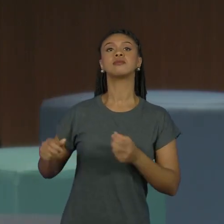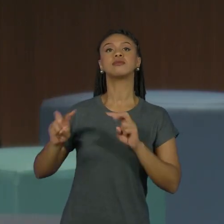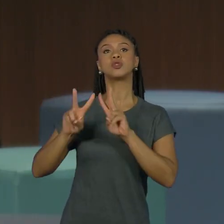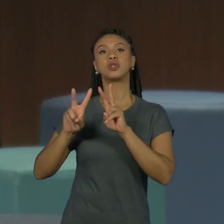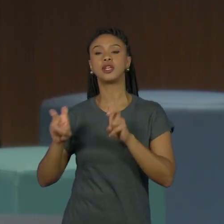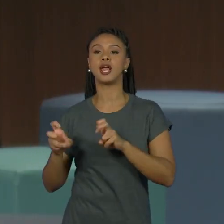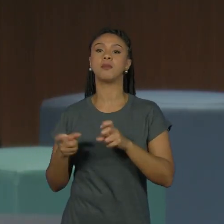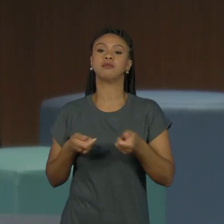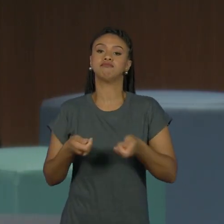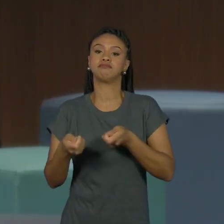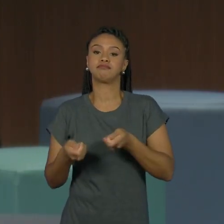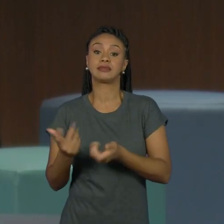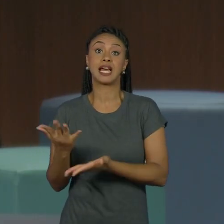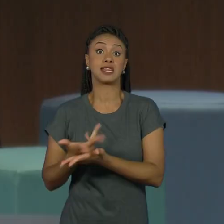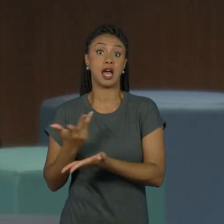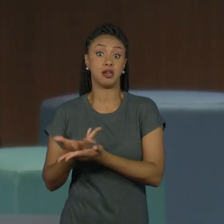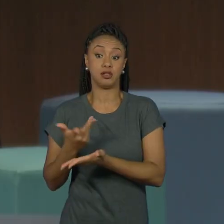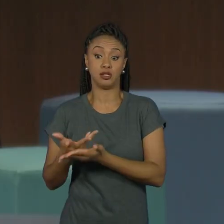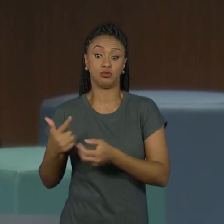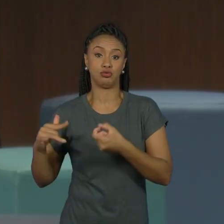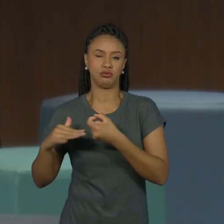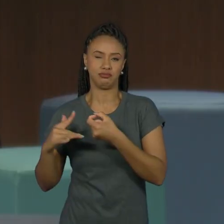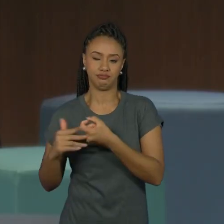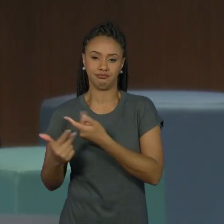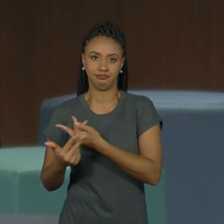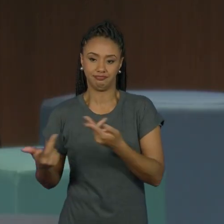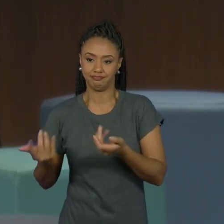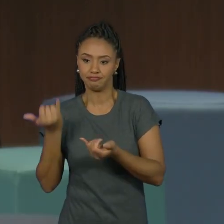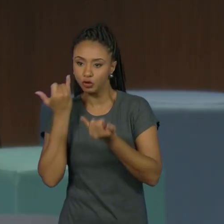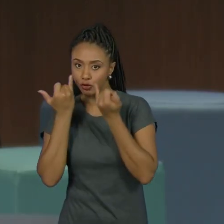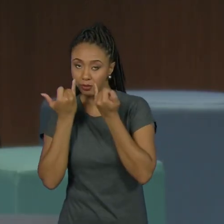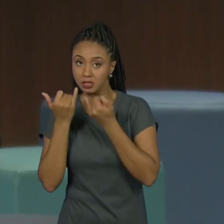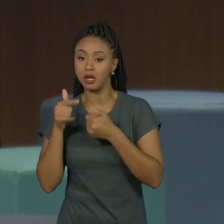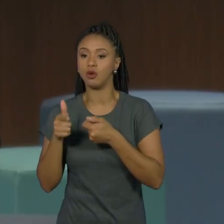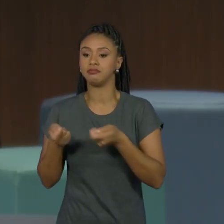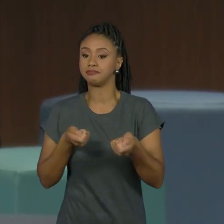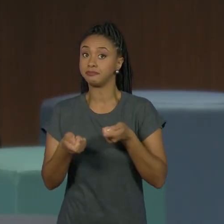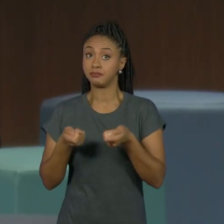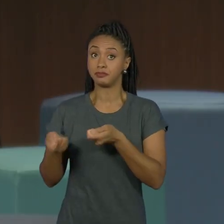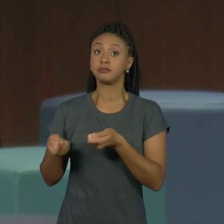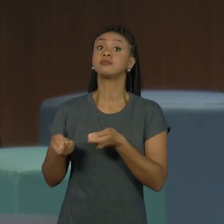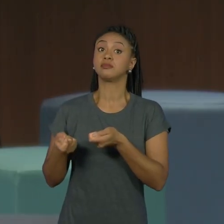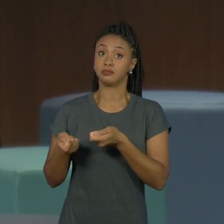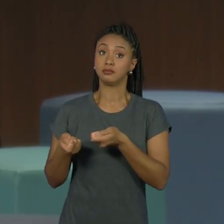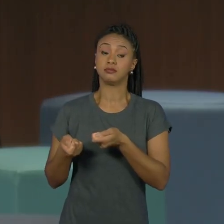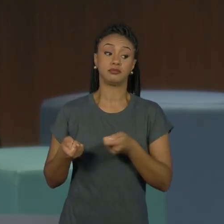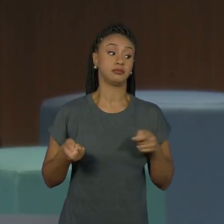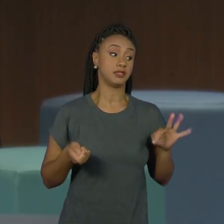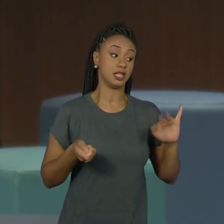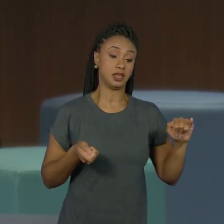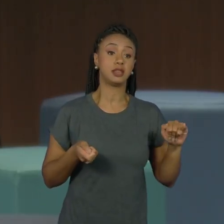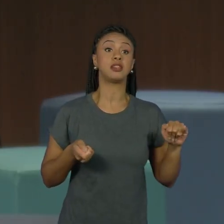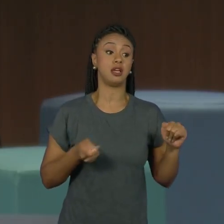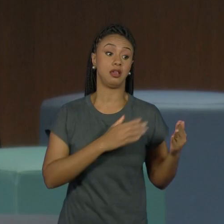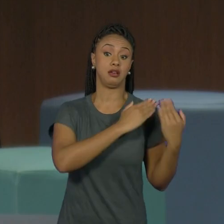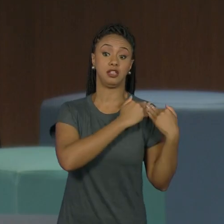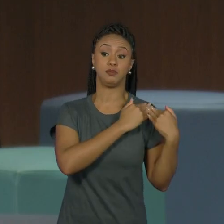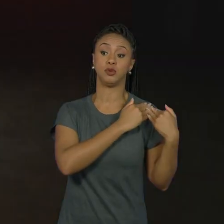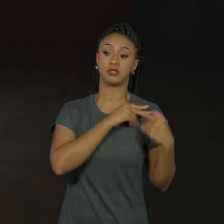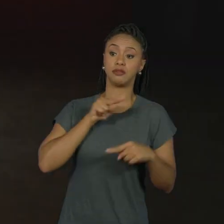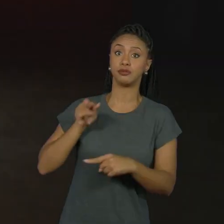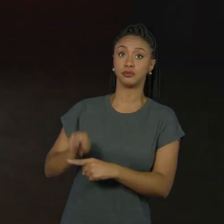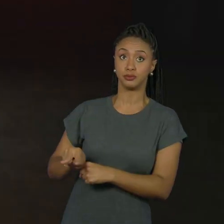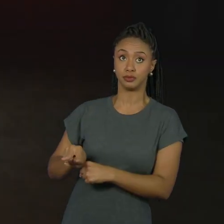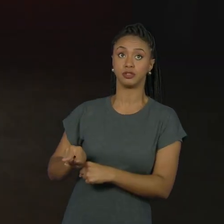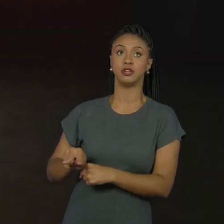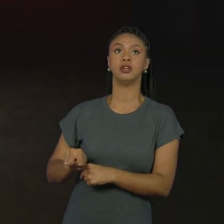governança de dados. Lembrando mais uma vez, governança de dados faz parte da governança de TI. E para a gente